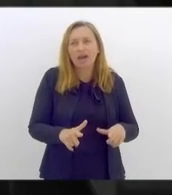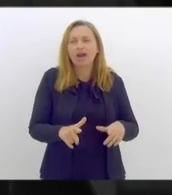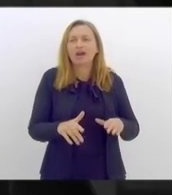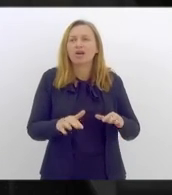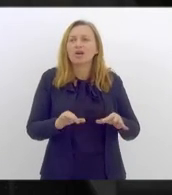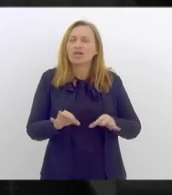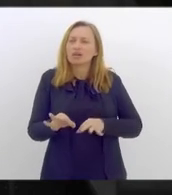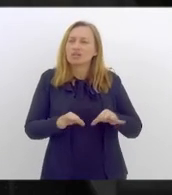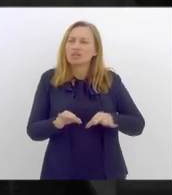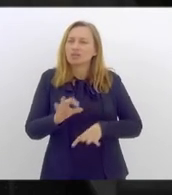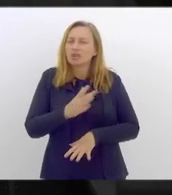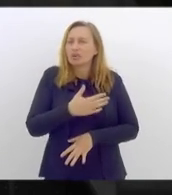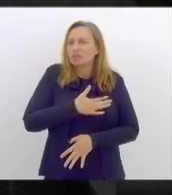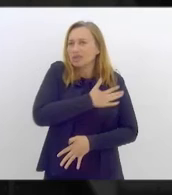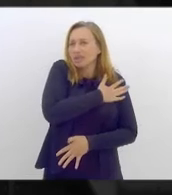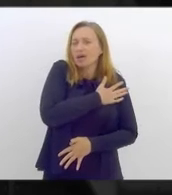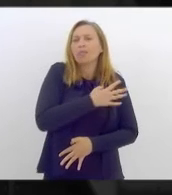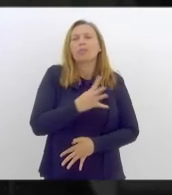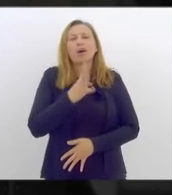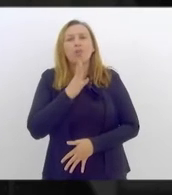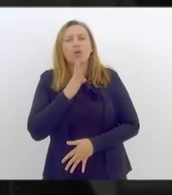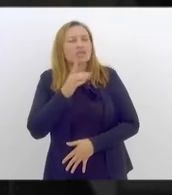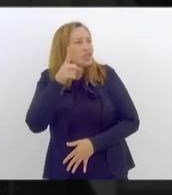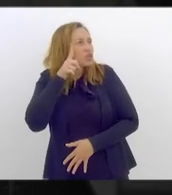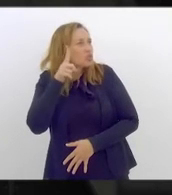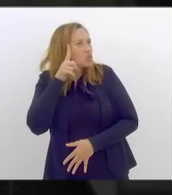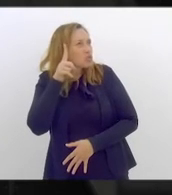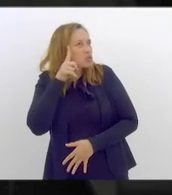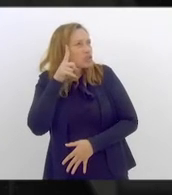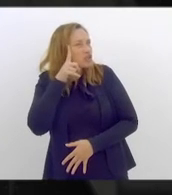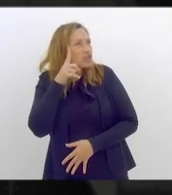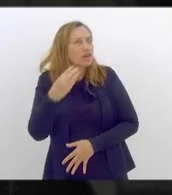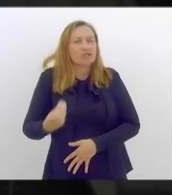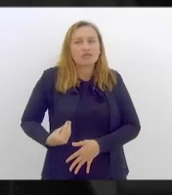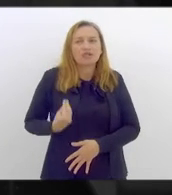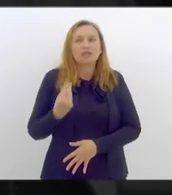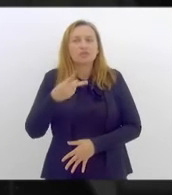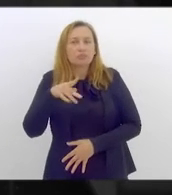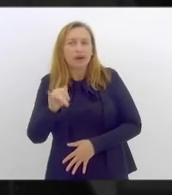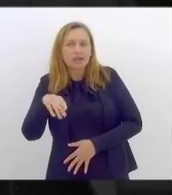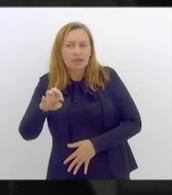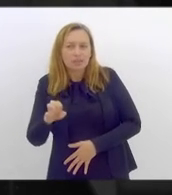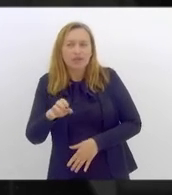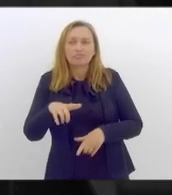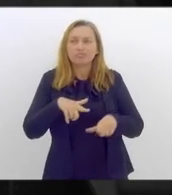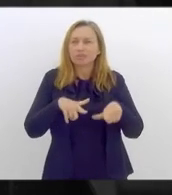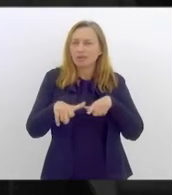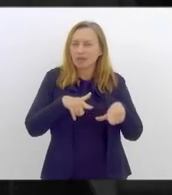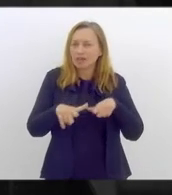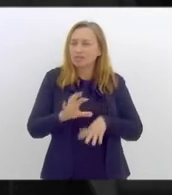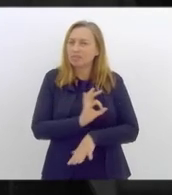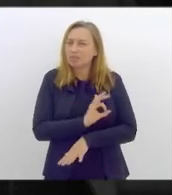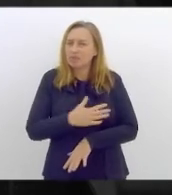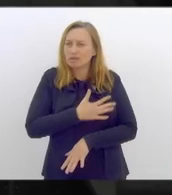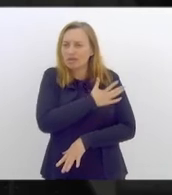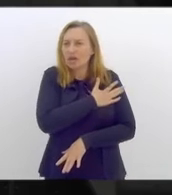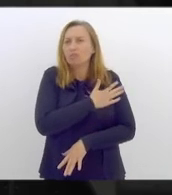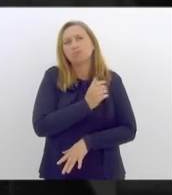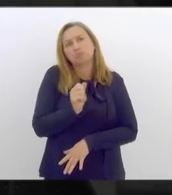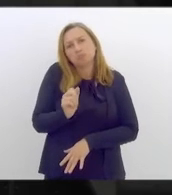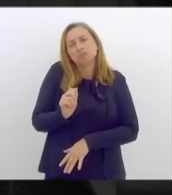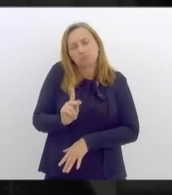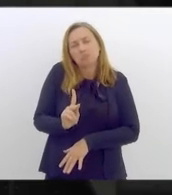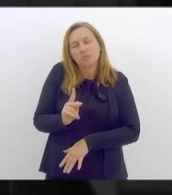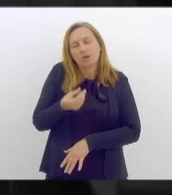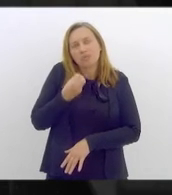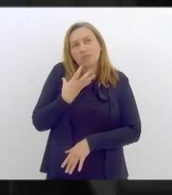militar Qualquer que seja para conhecer o o cotidiano do espaço profissional de seus pais suas mães da Polícia Militar eu acho